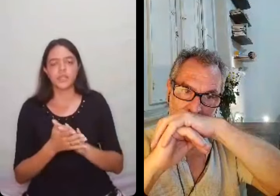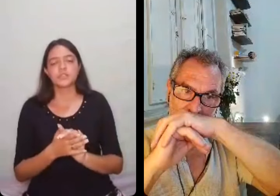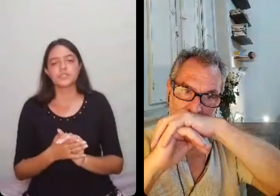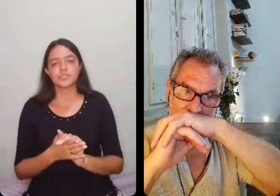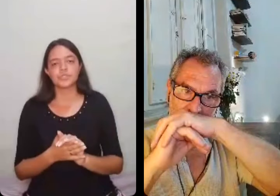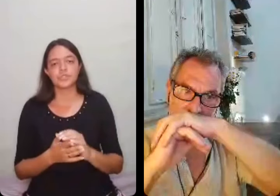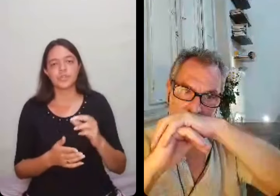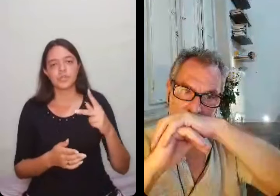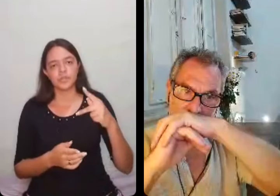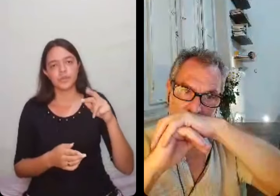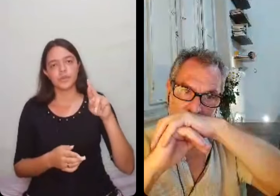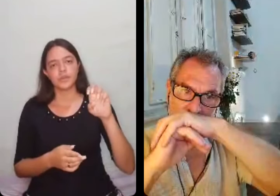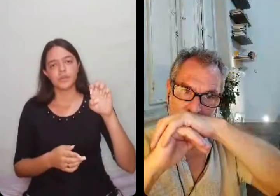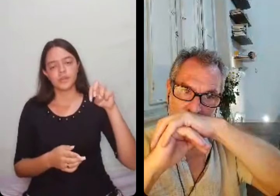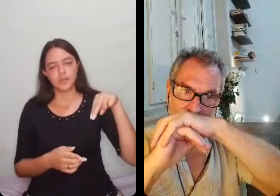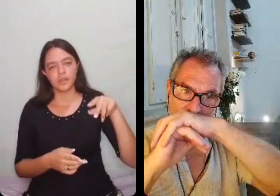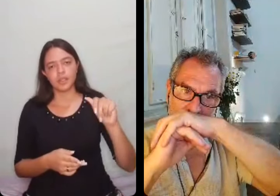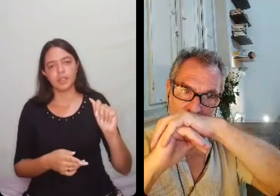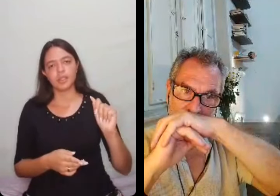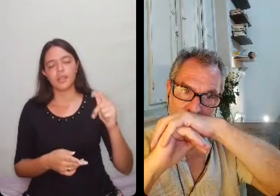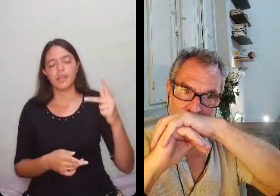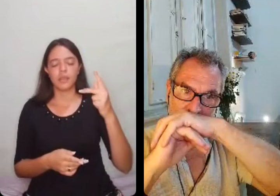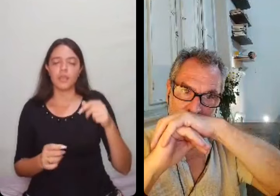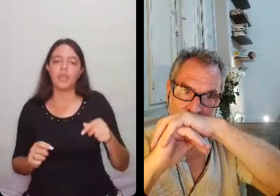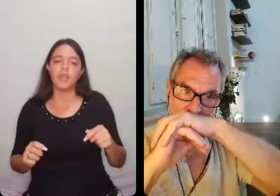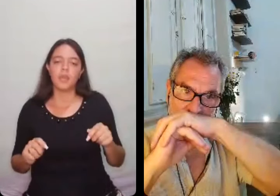para estar compartilhando com a gente.